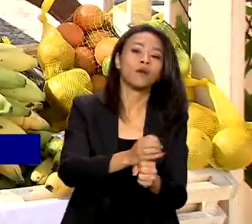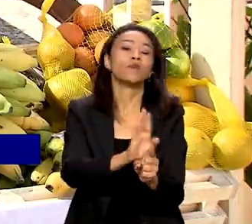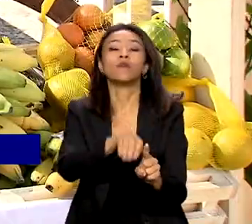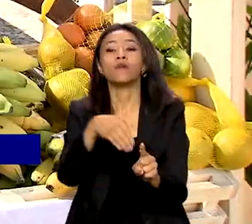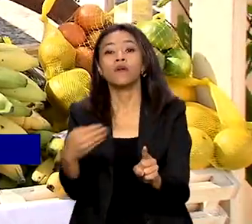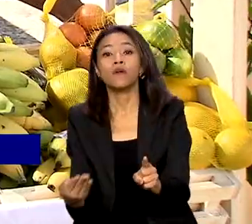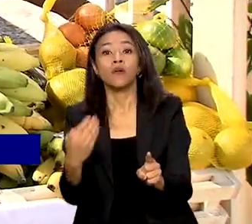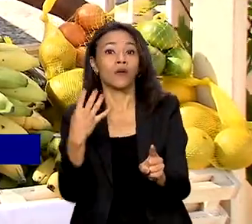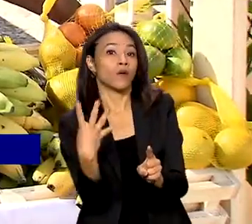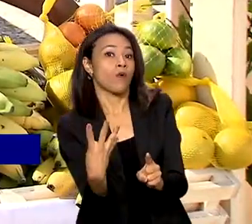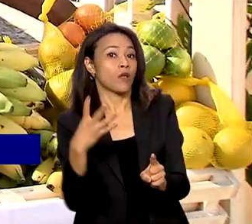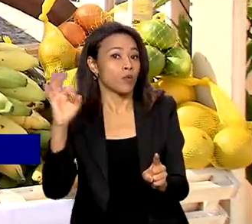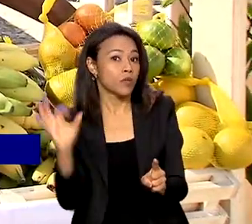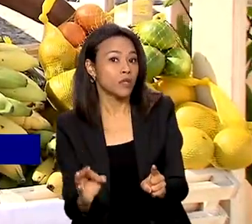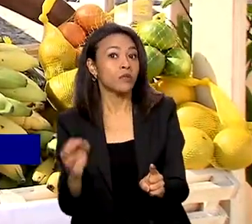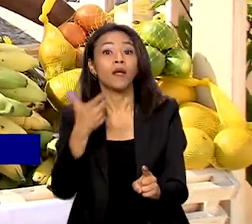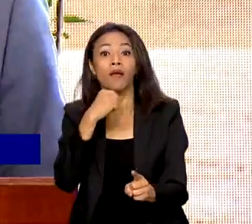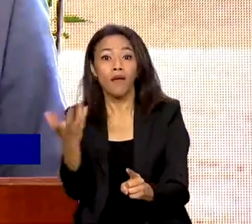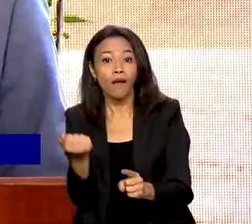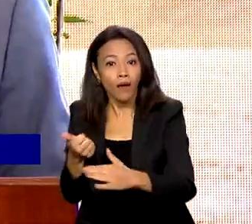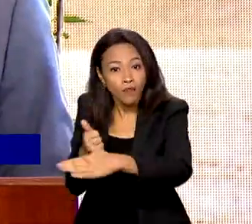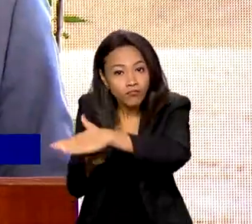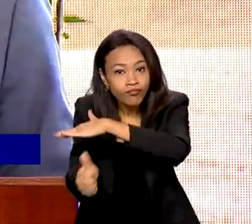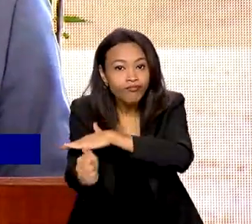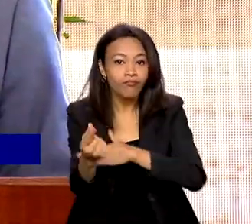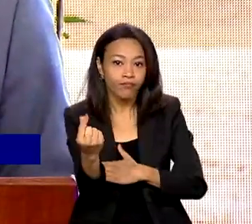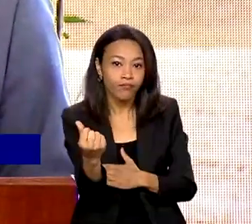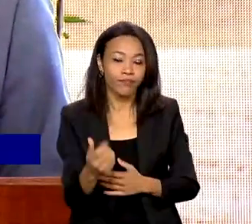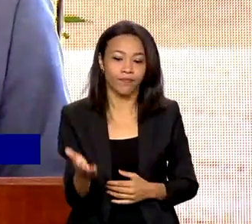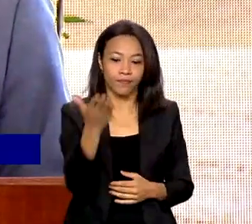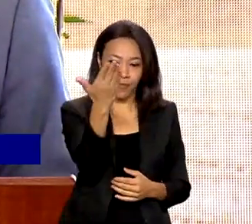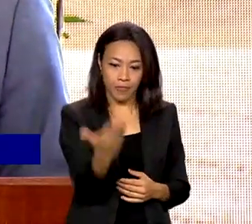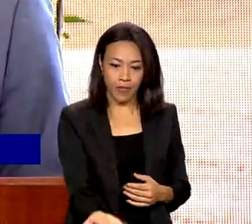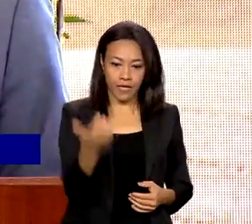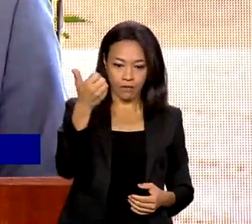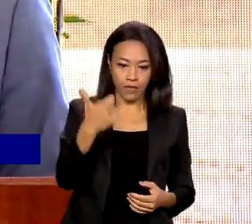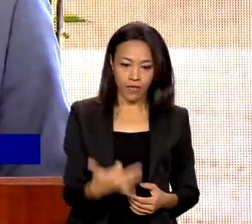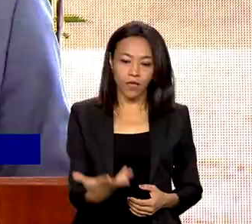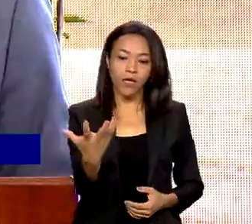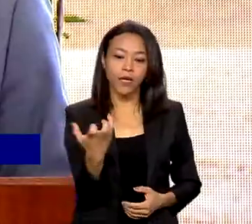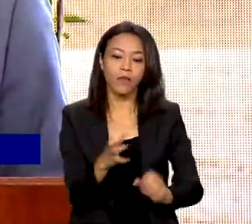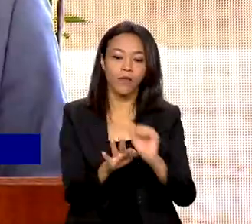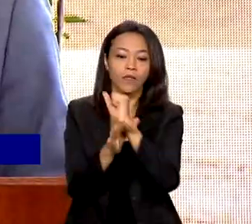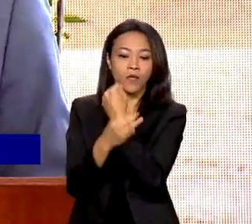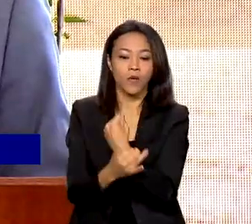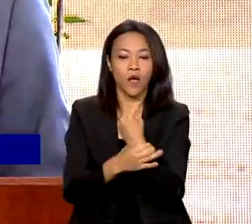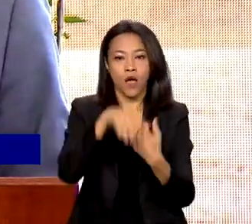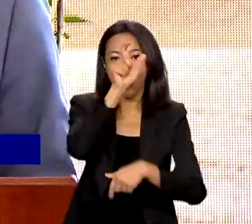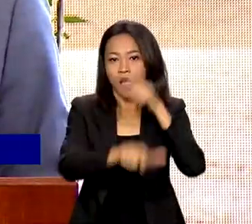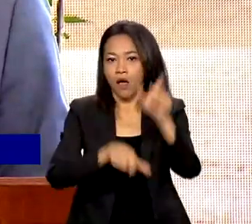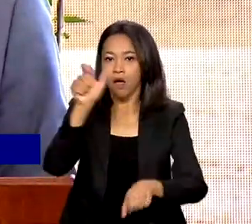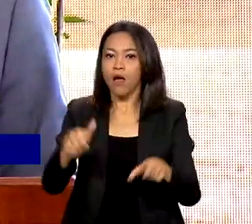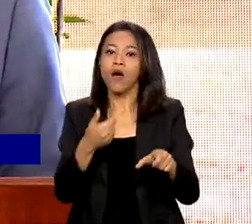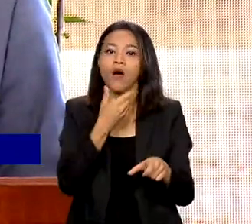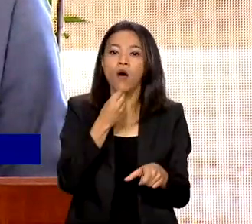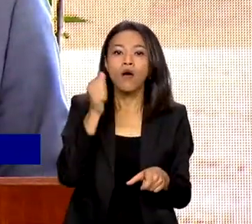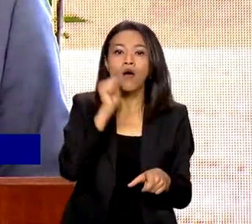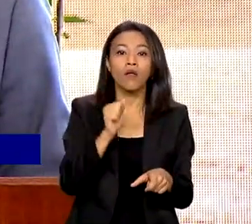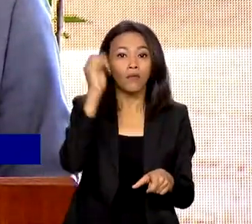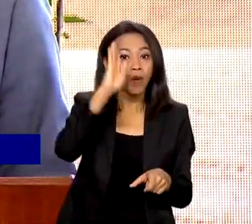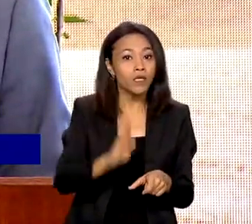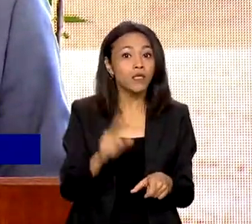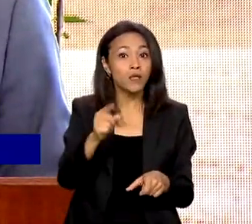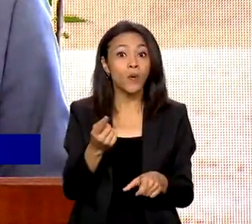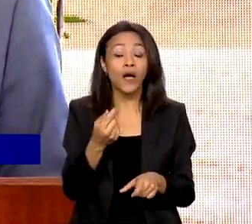e 4% para investimento. Queremos garantir às brasileiras e brasileiros alimentos saudáveis e com